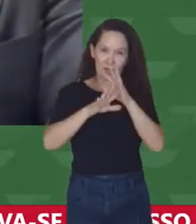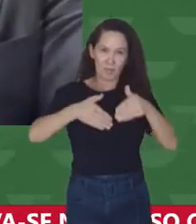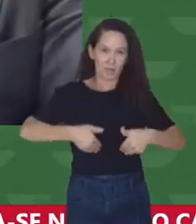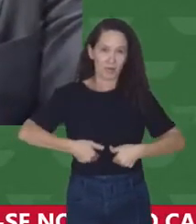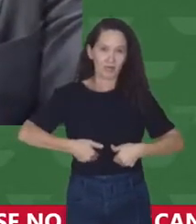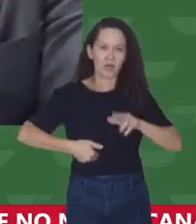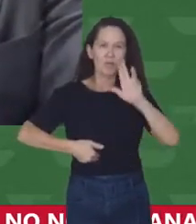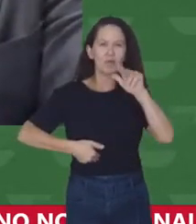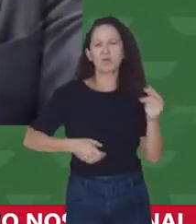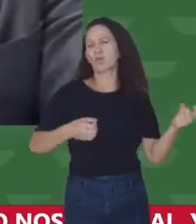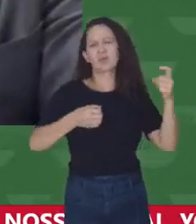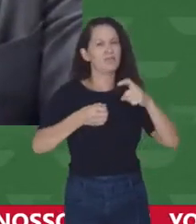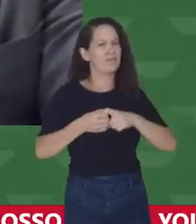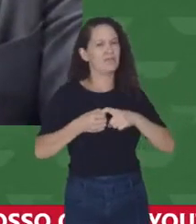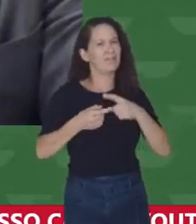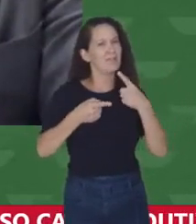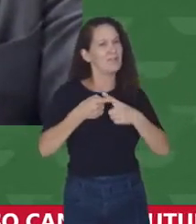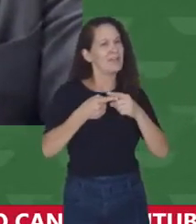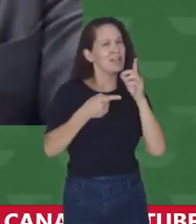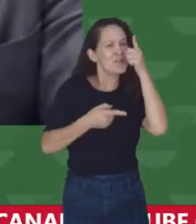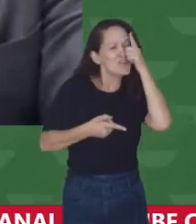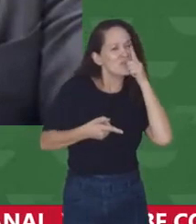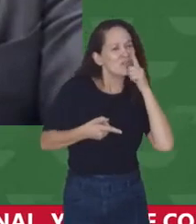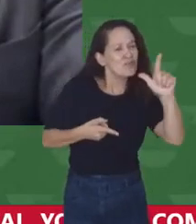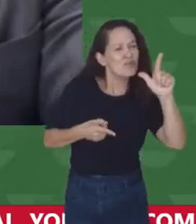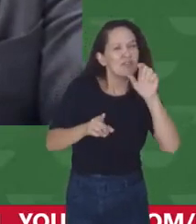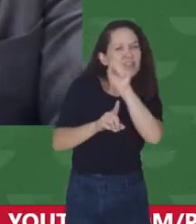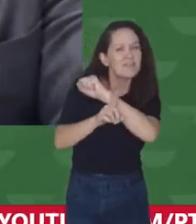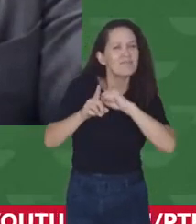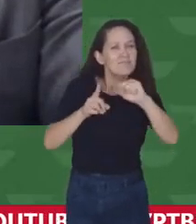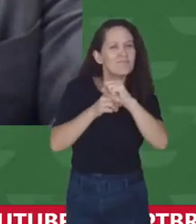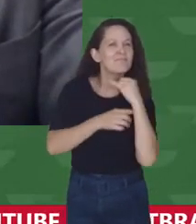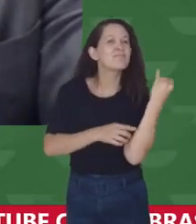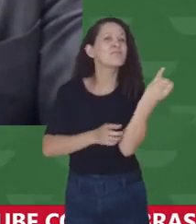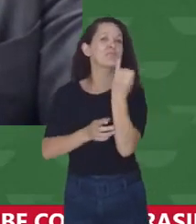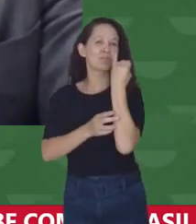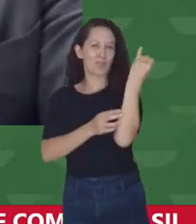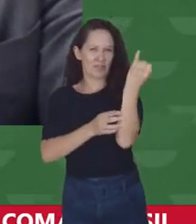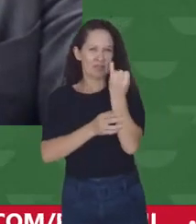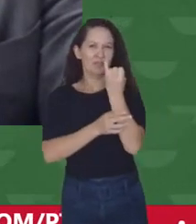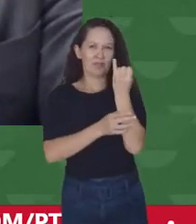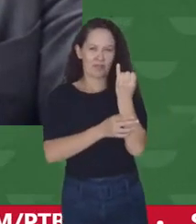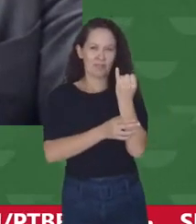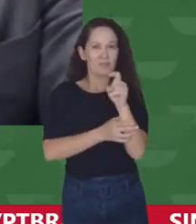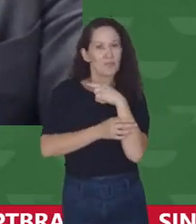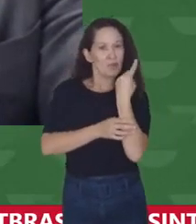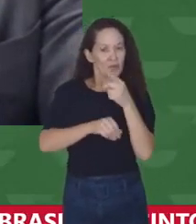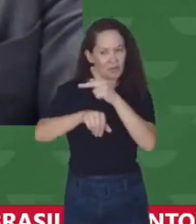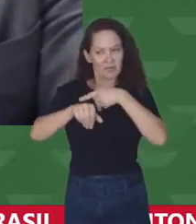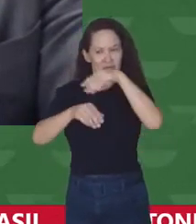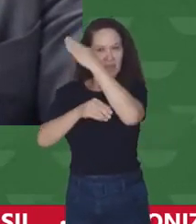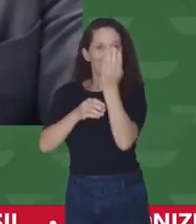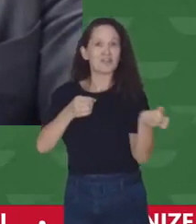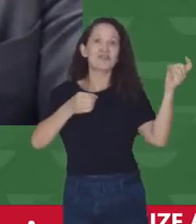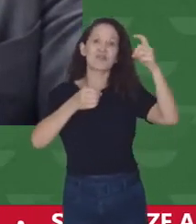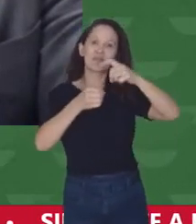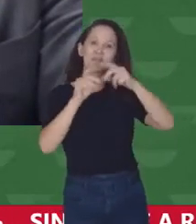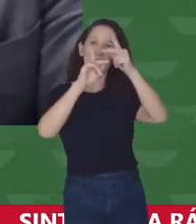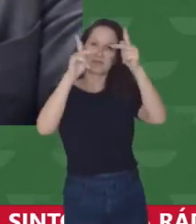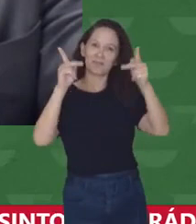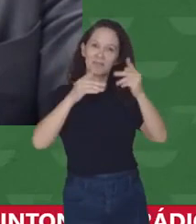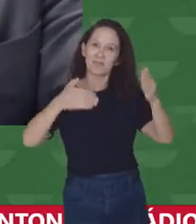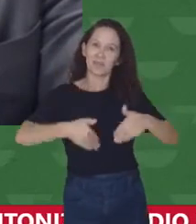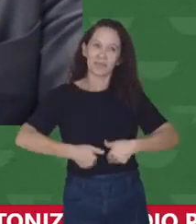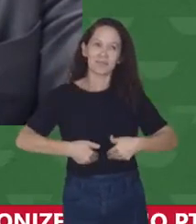fome não voltam mais, porque é uma conquista civilizatória fundamental. E no nosso caso, a gente voltou para o mapa da